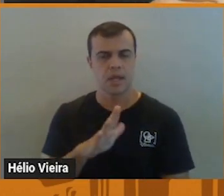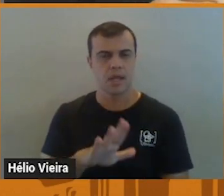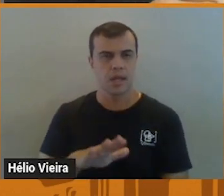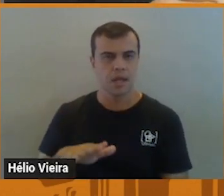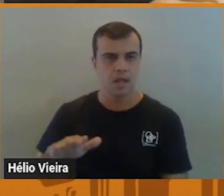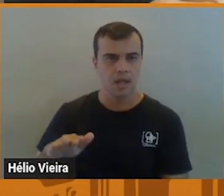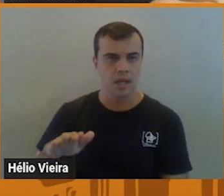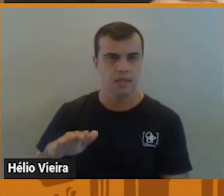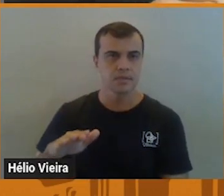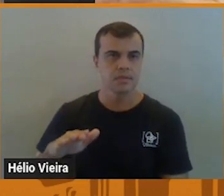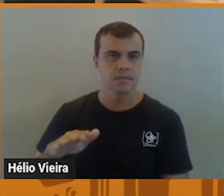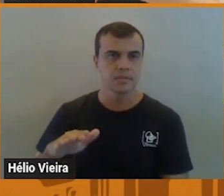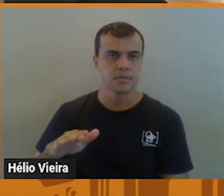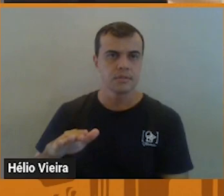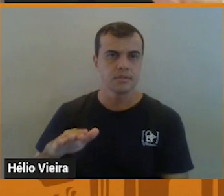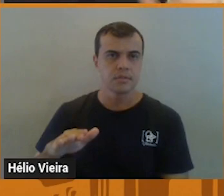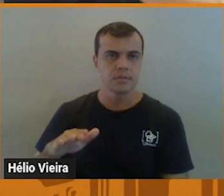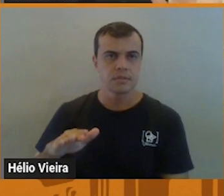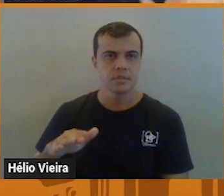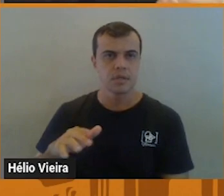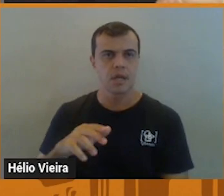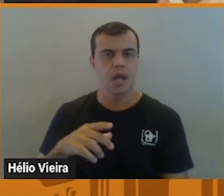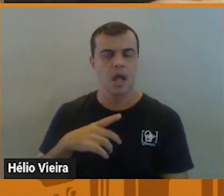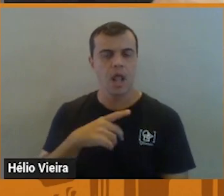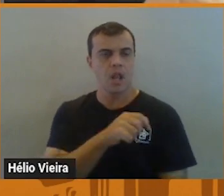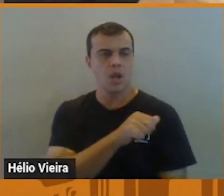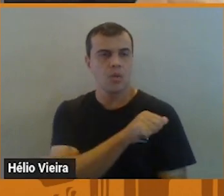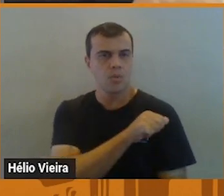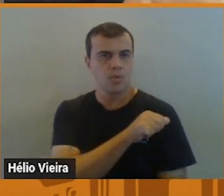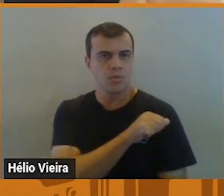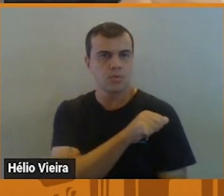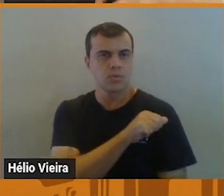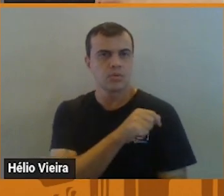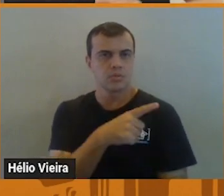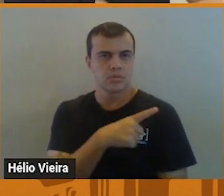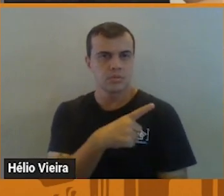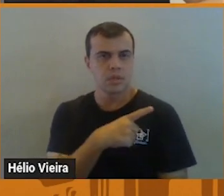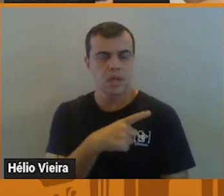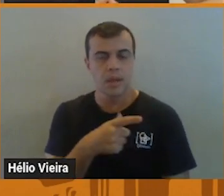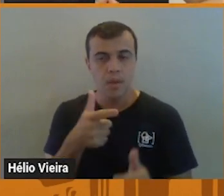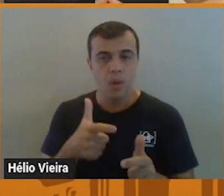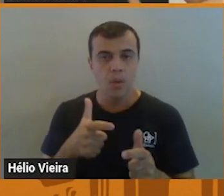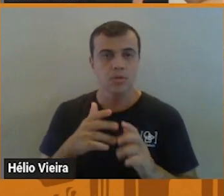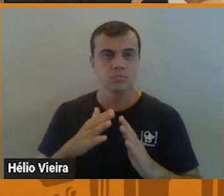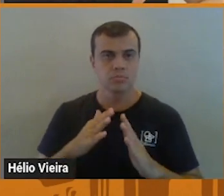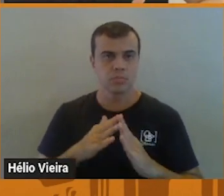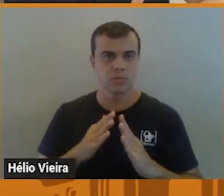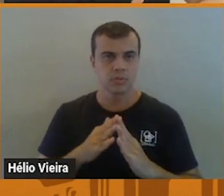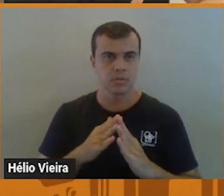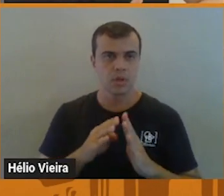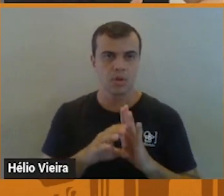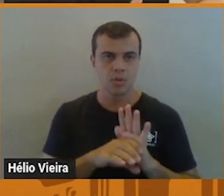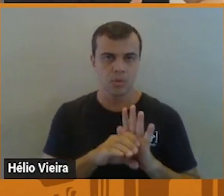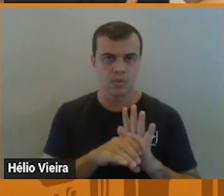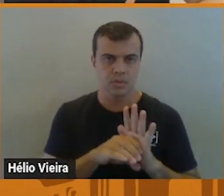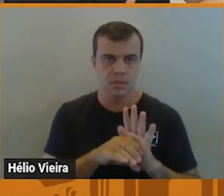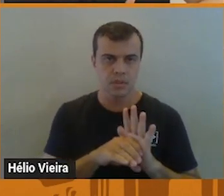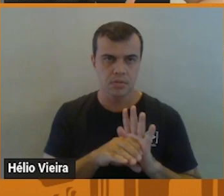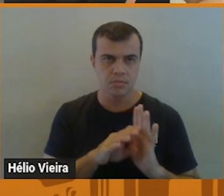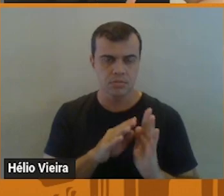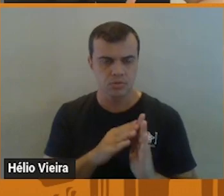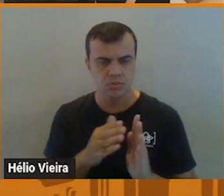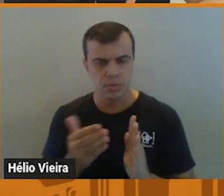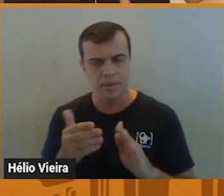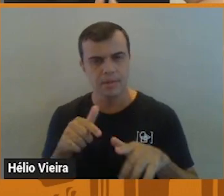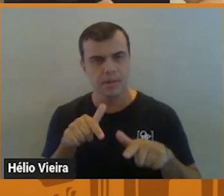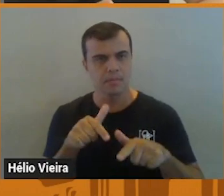crianças, esses alunos, né, não só crianças, eles moram. E o conceito de tombamento acaba sendo